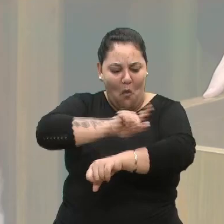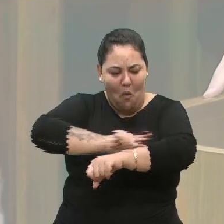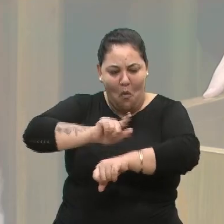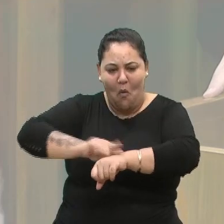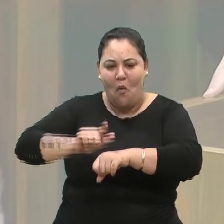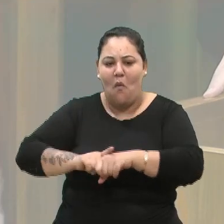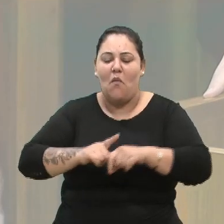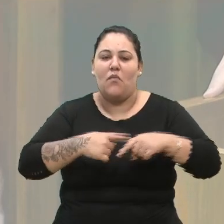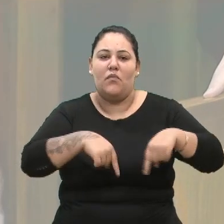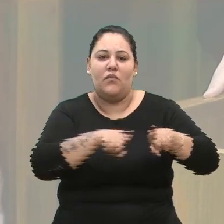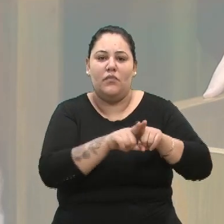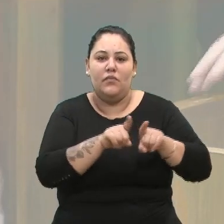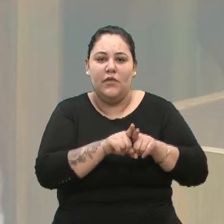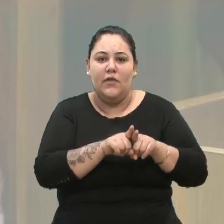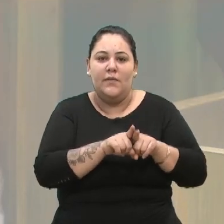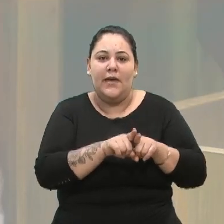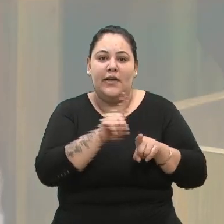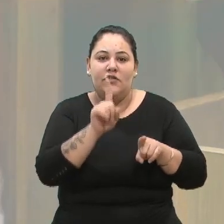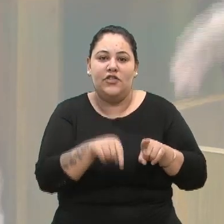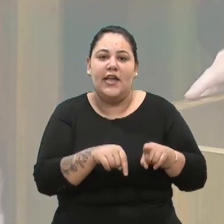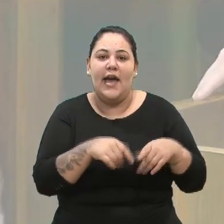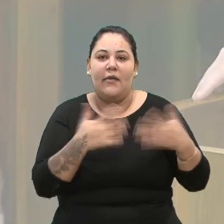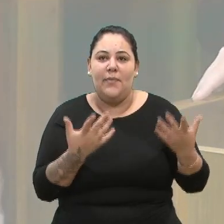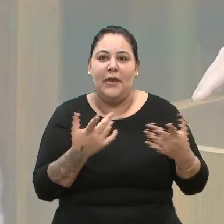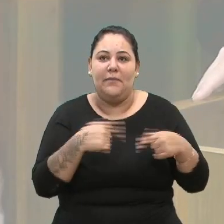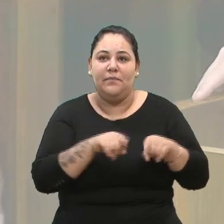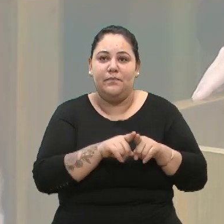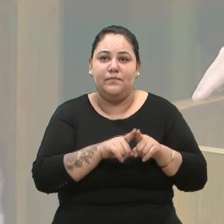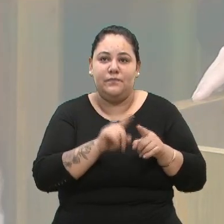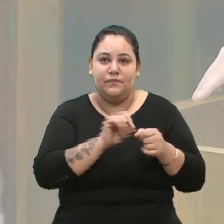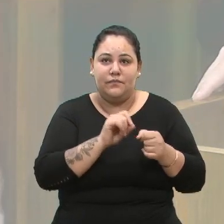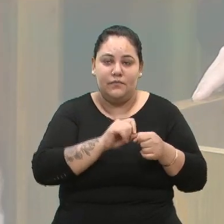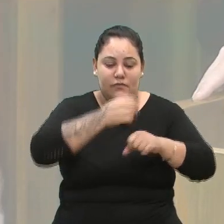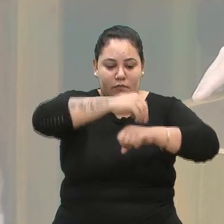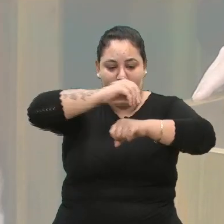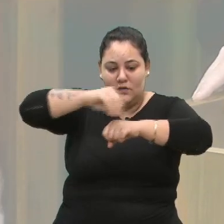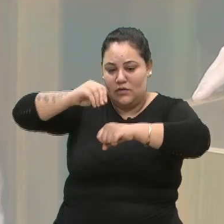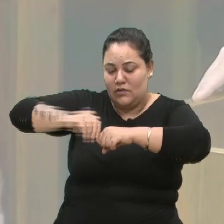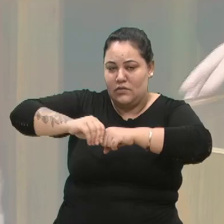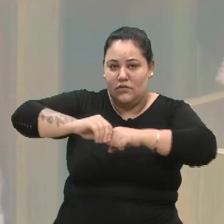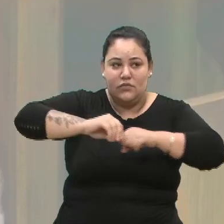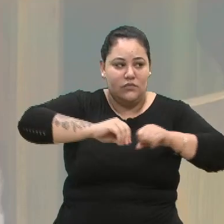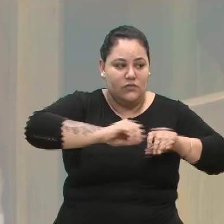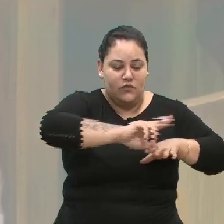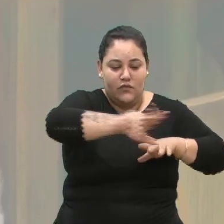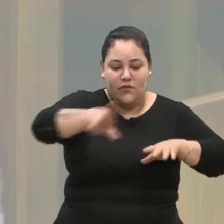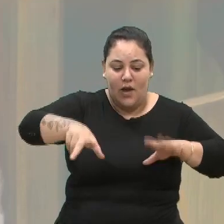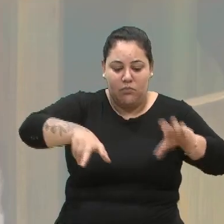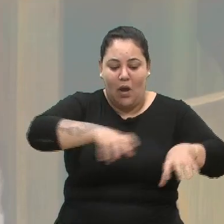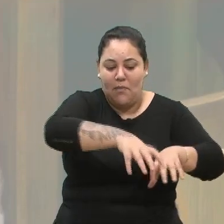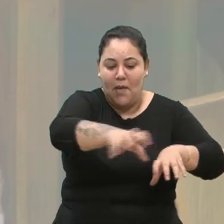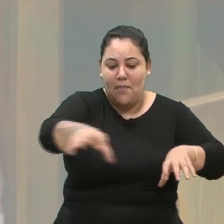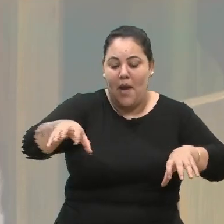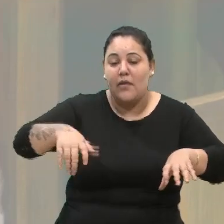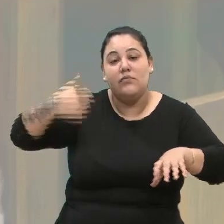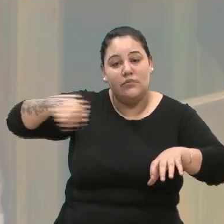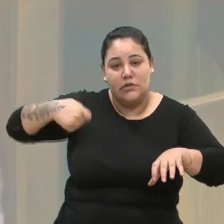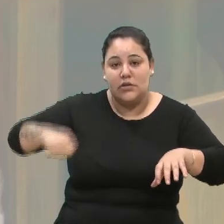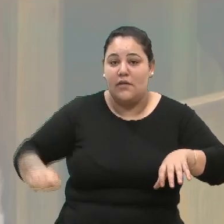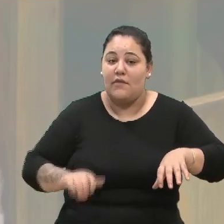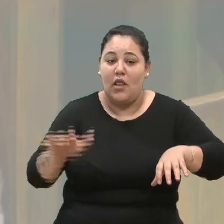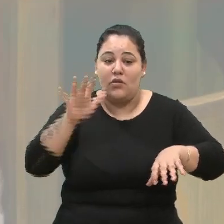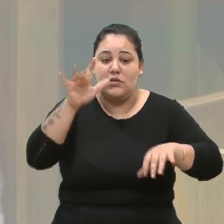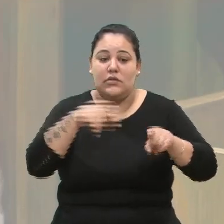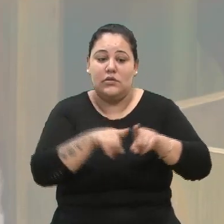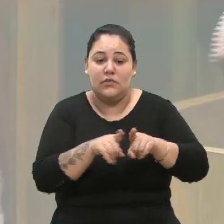do asfaltamento que ela faz nos mais diversos pontos da cidade. E isso a gente tem que enaltecer, né? Eu